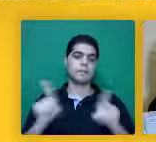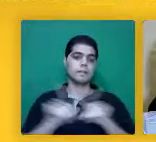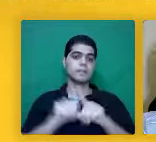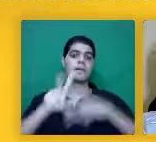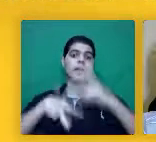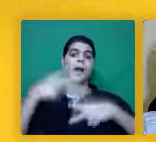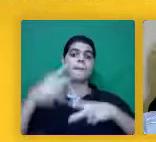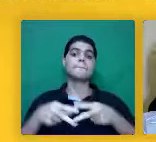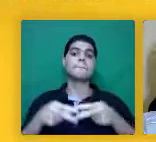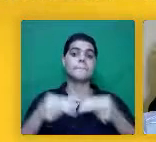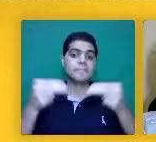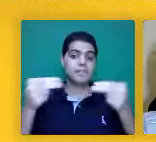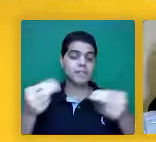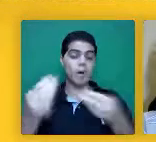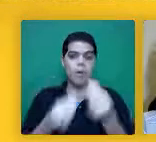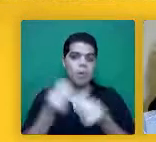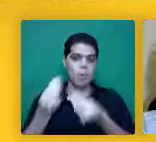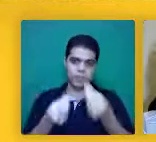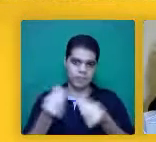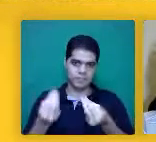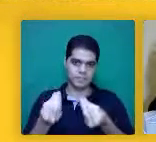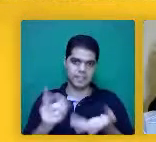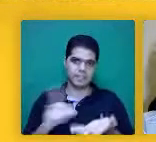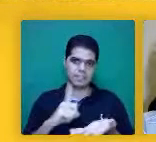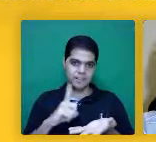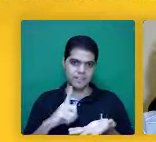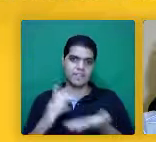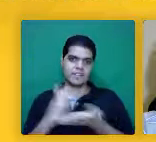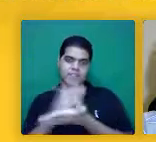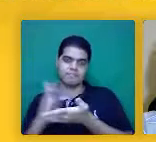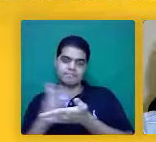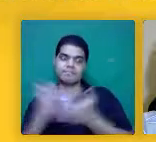então, a gente fala que uma maratona como essa,